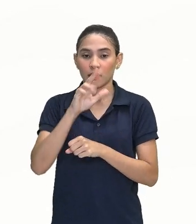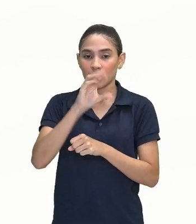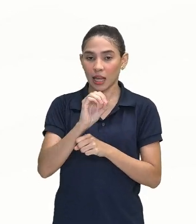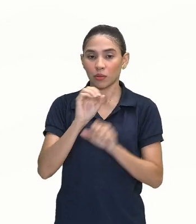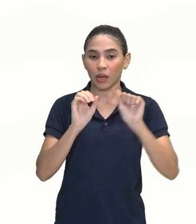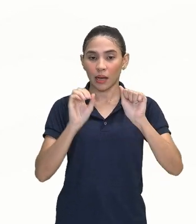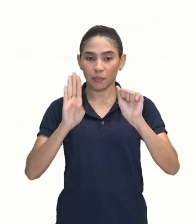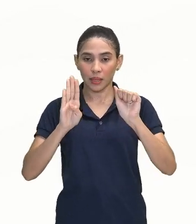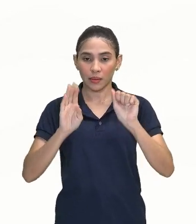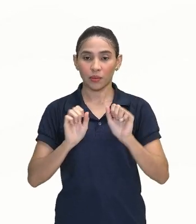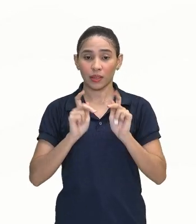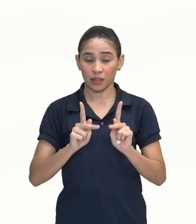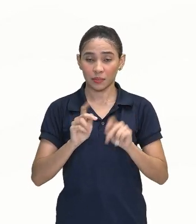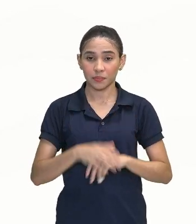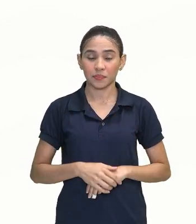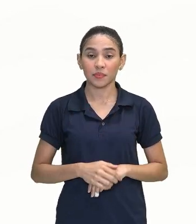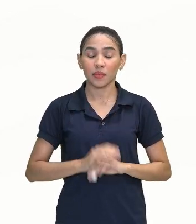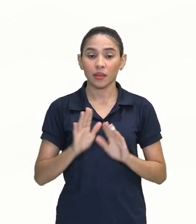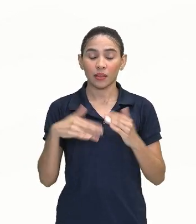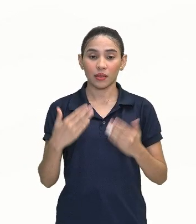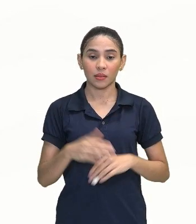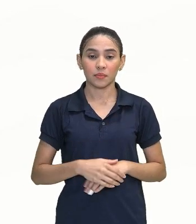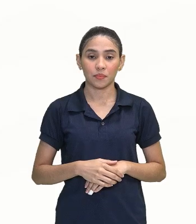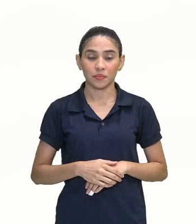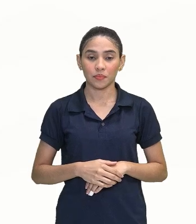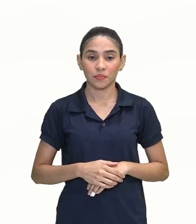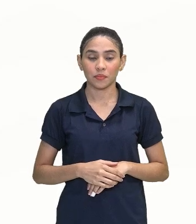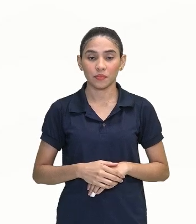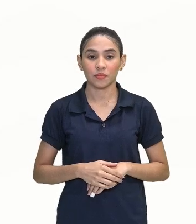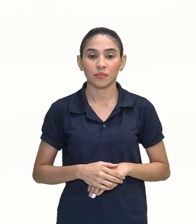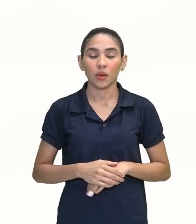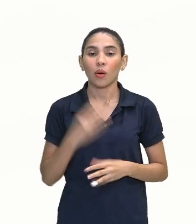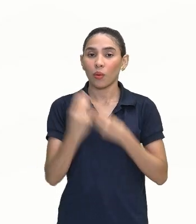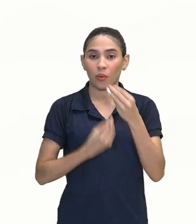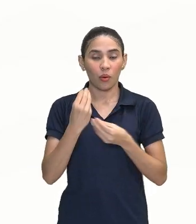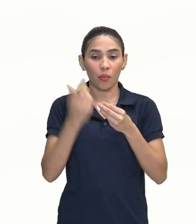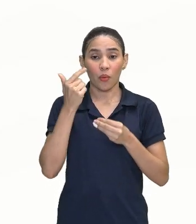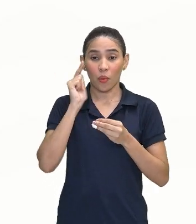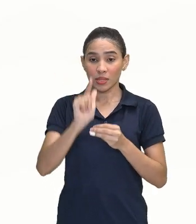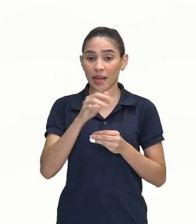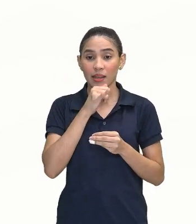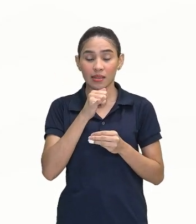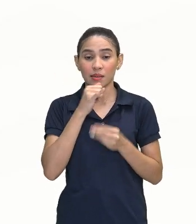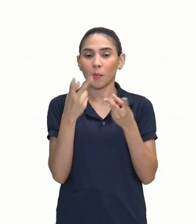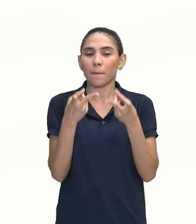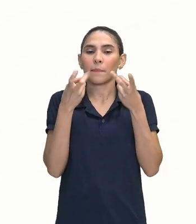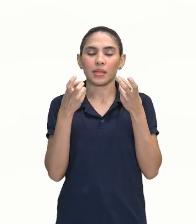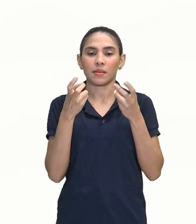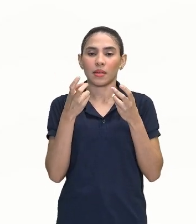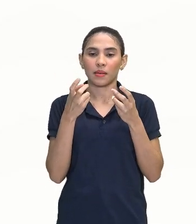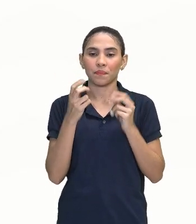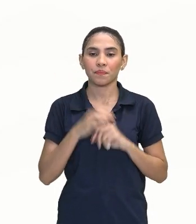e B, perfeito? E aí, gente, olha só, como é que a gente consegue, por exemplo, perceber